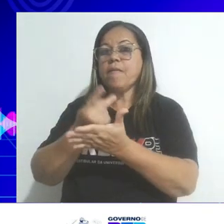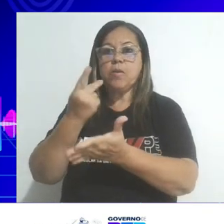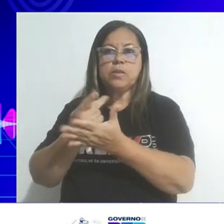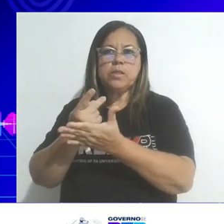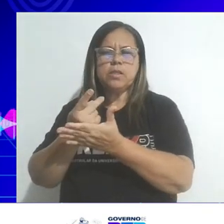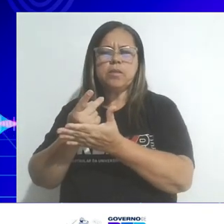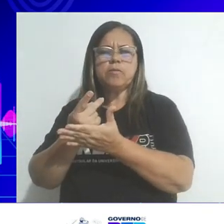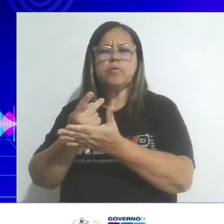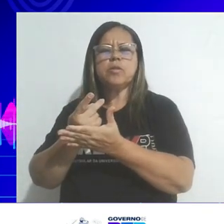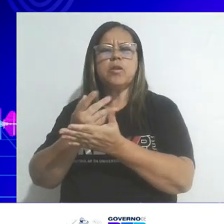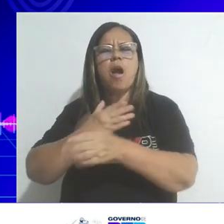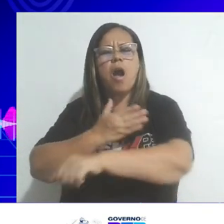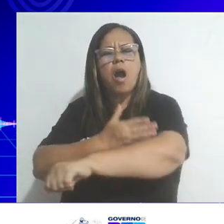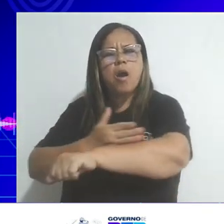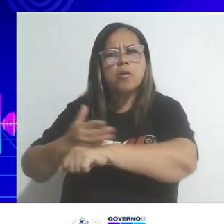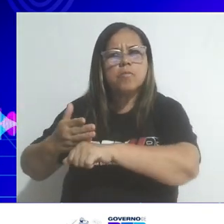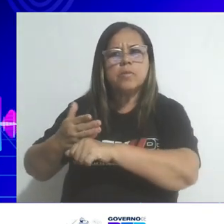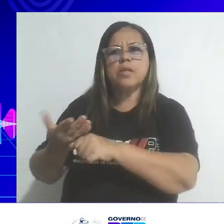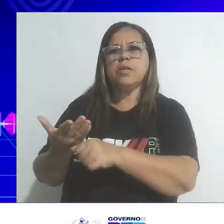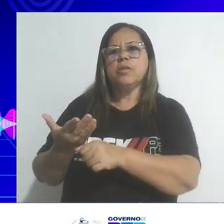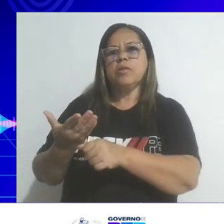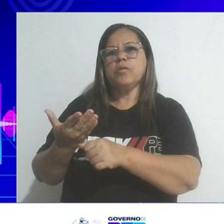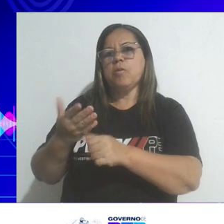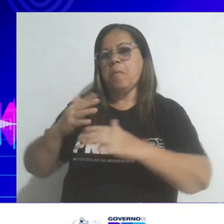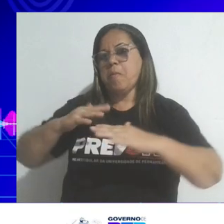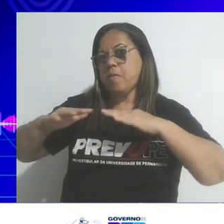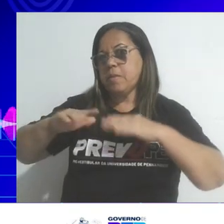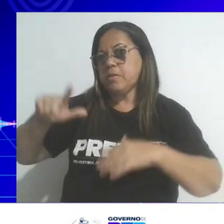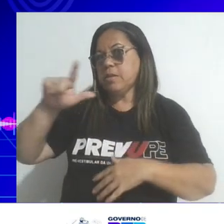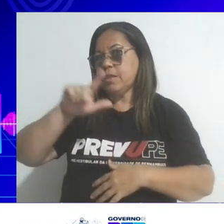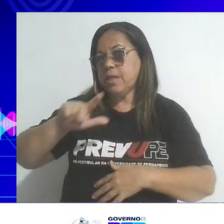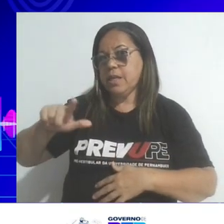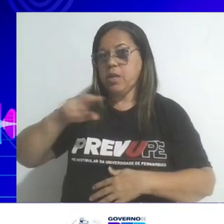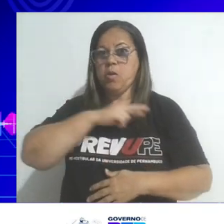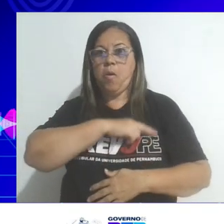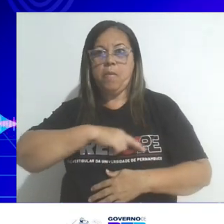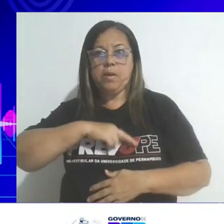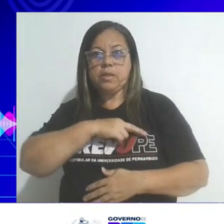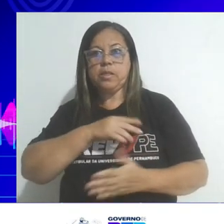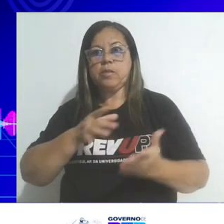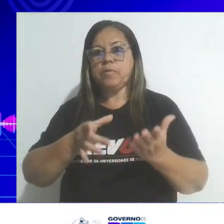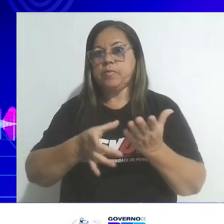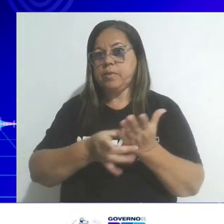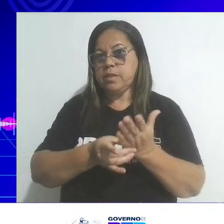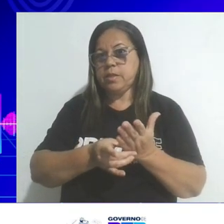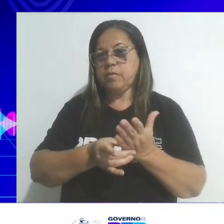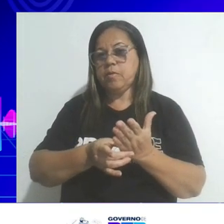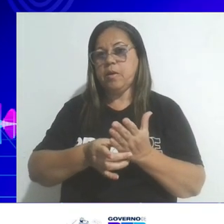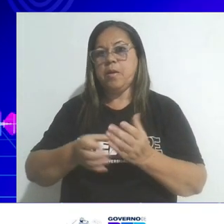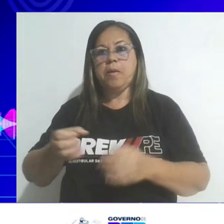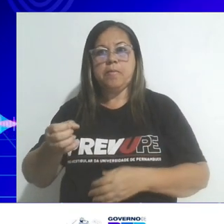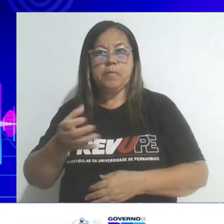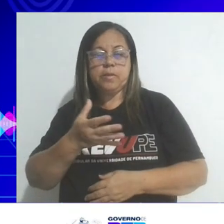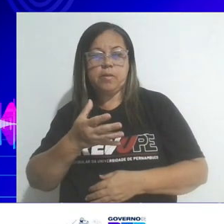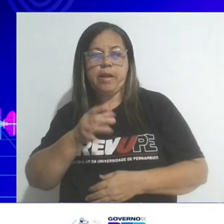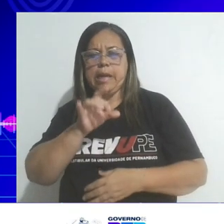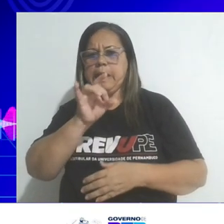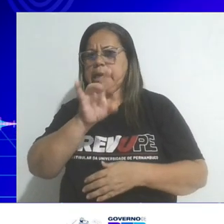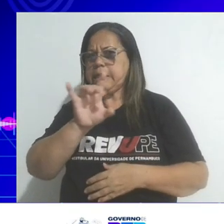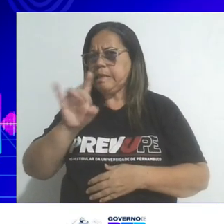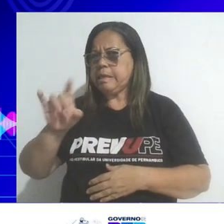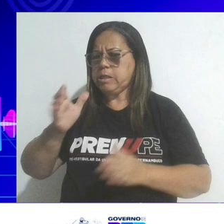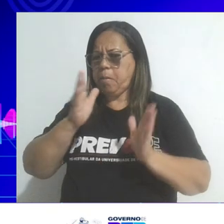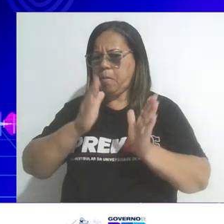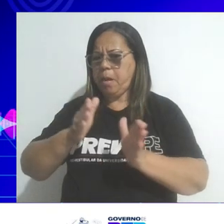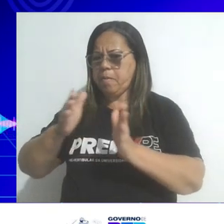com os movimentos literários como o romantismo realismo e Modernismo por exemplo cada período apresenta traces únicos que